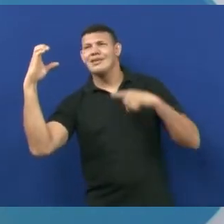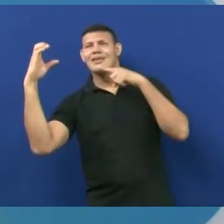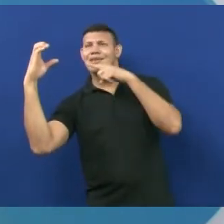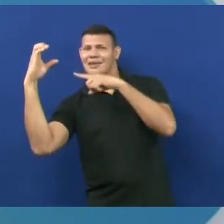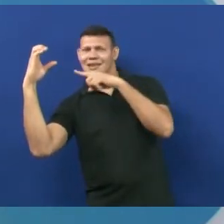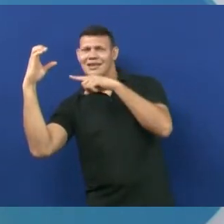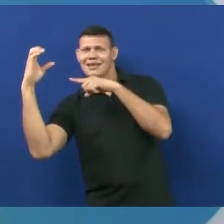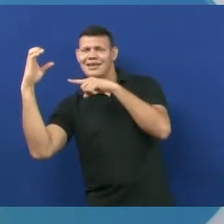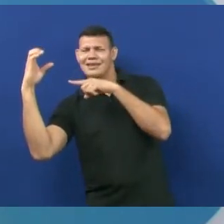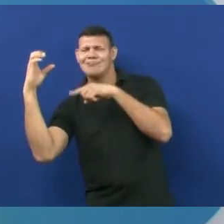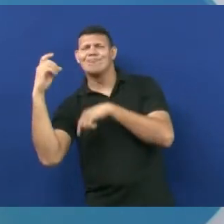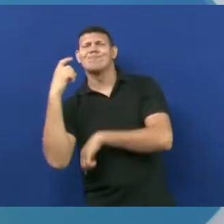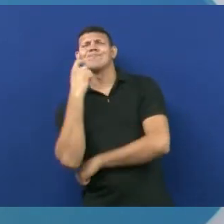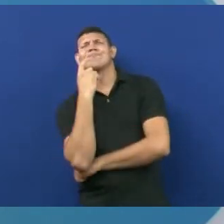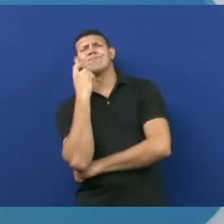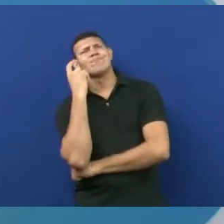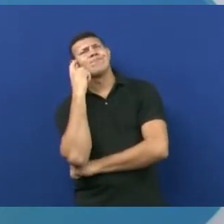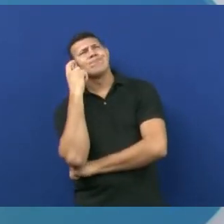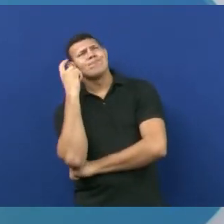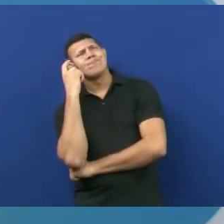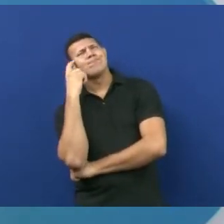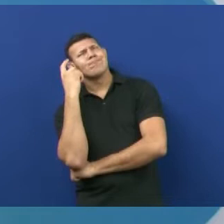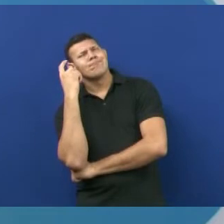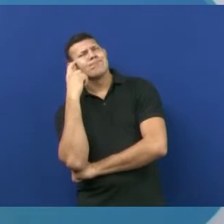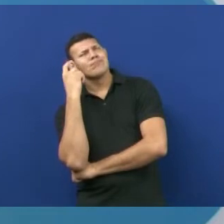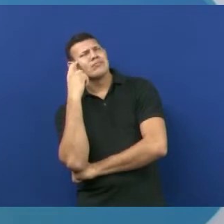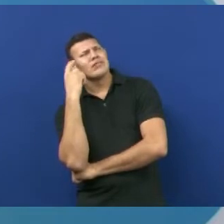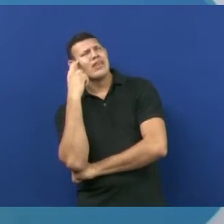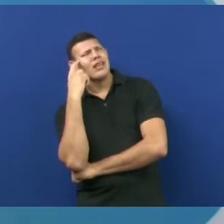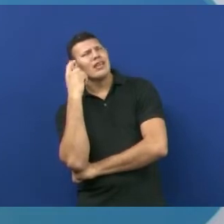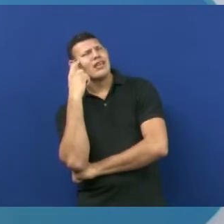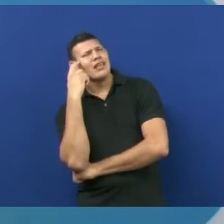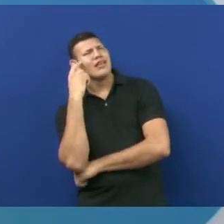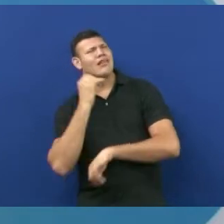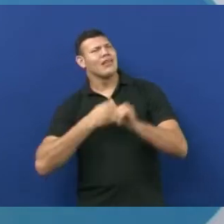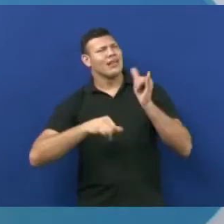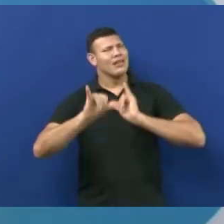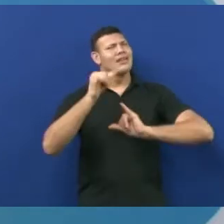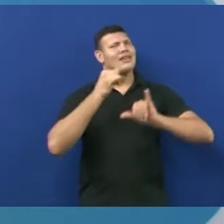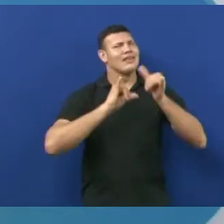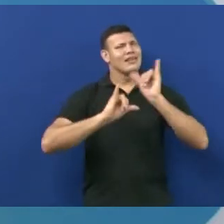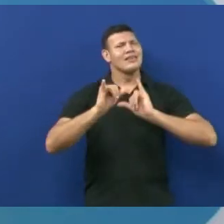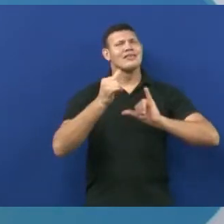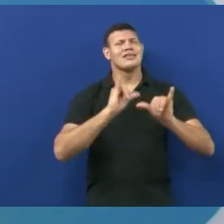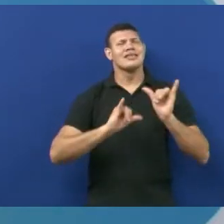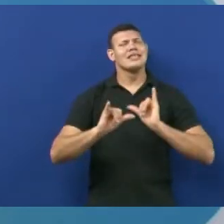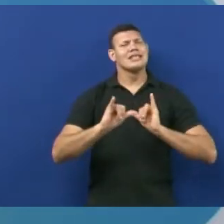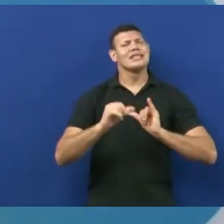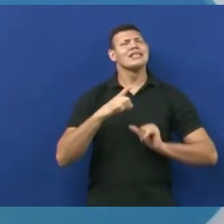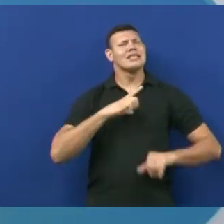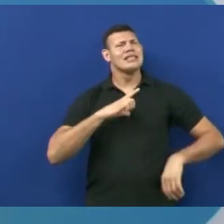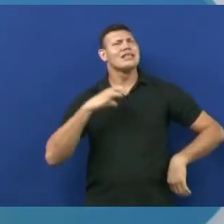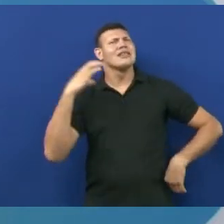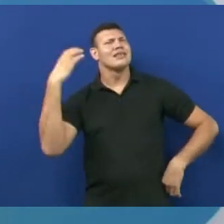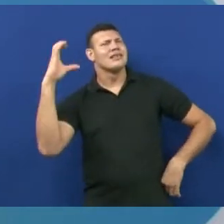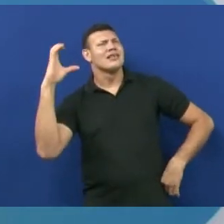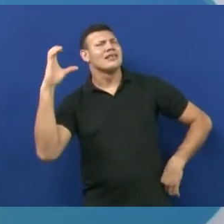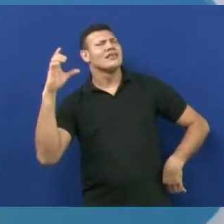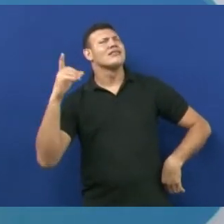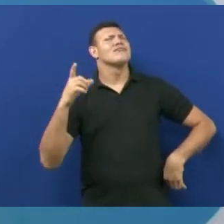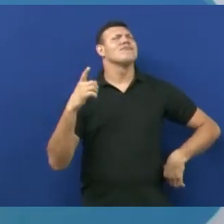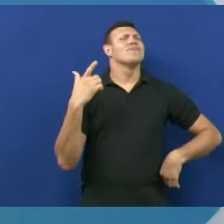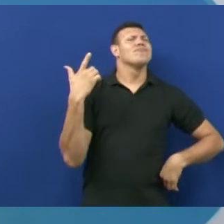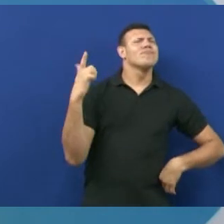Então, será que ele é um elemento orgânico? Ou será que ele é uma substância